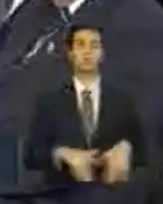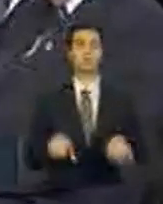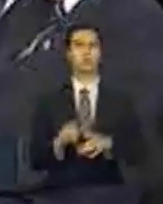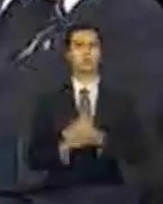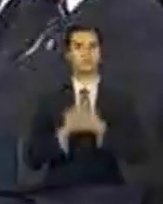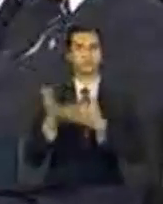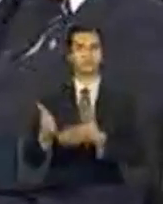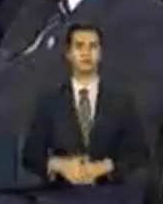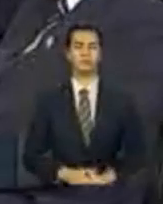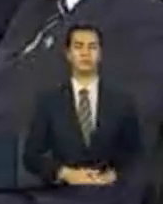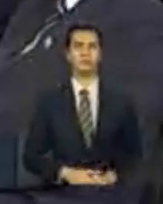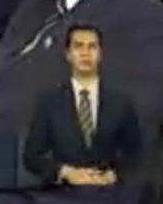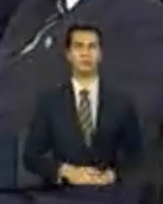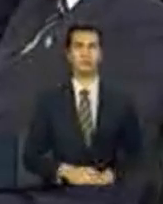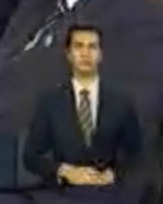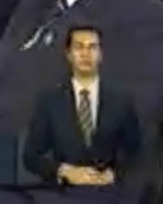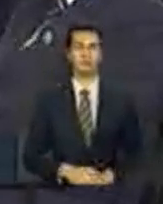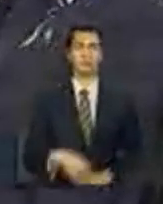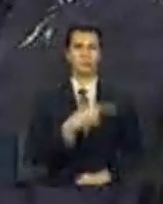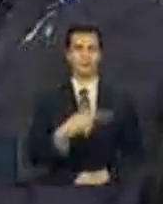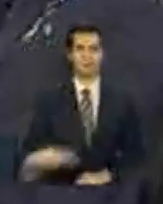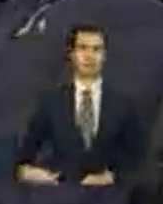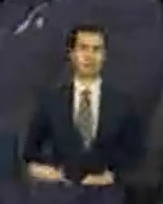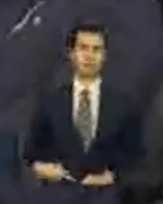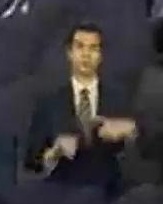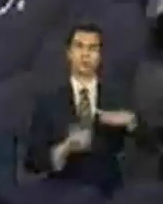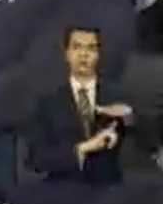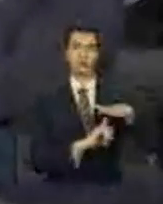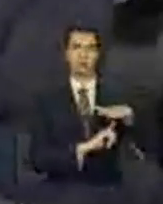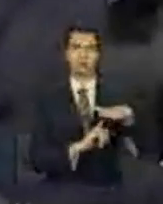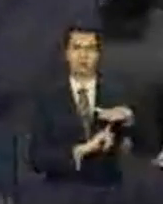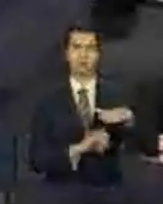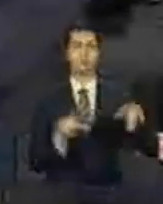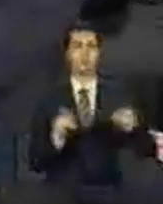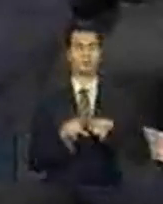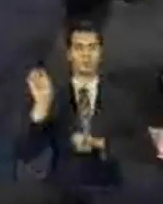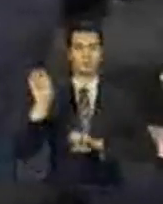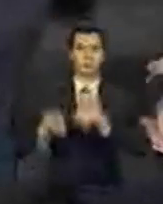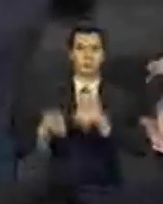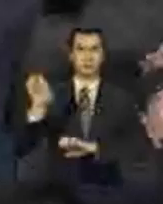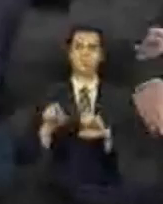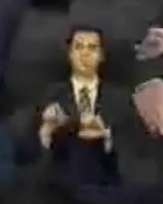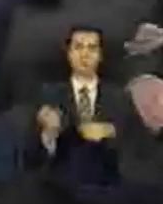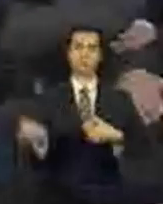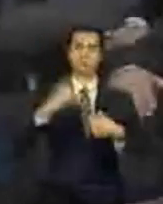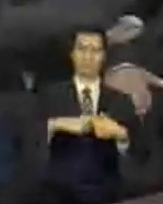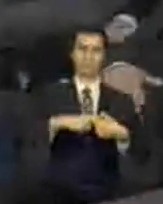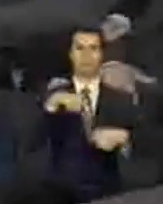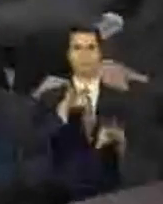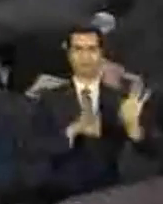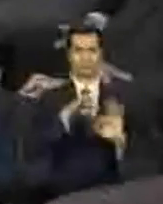cumprimentar também os senhores presidentes das instituições e das empresas que apoiam este